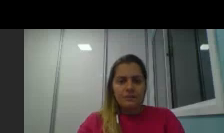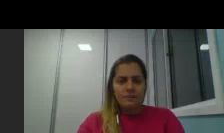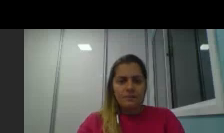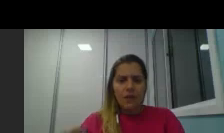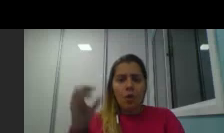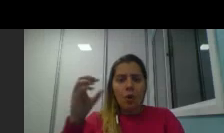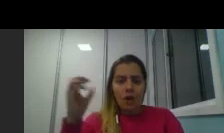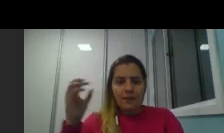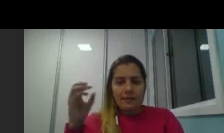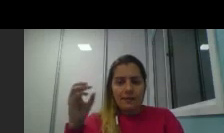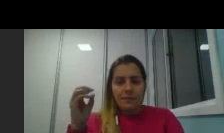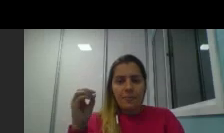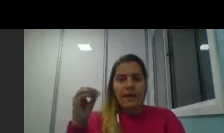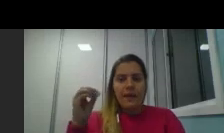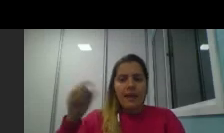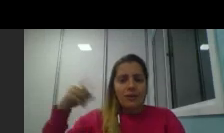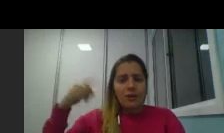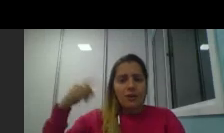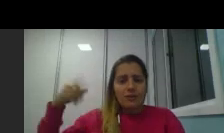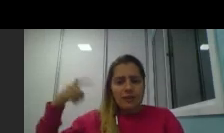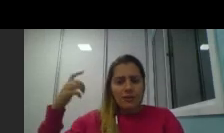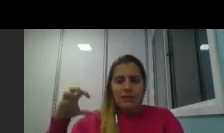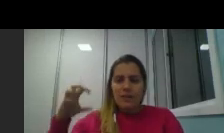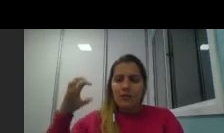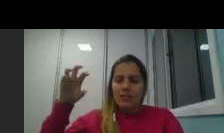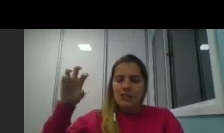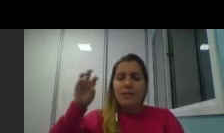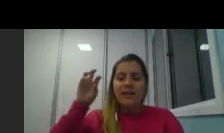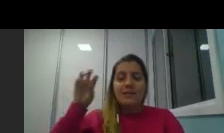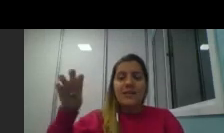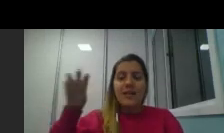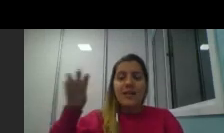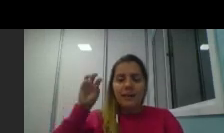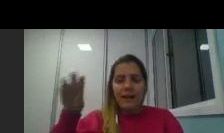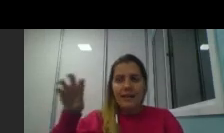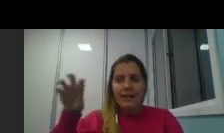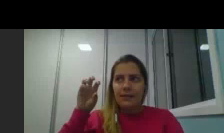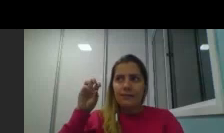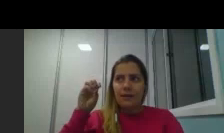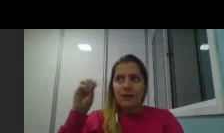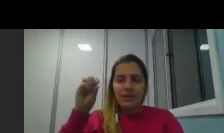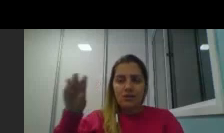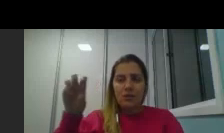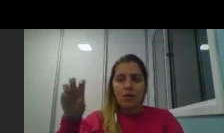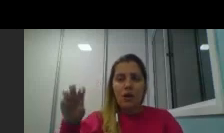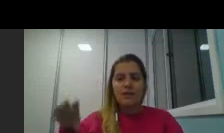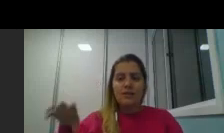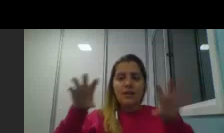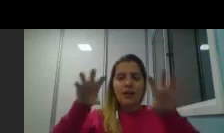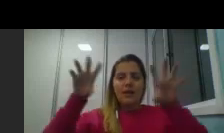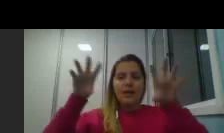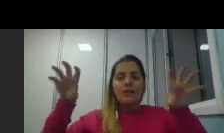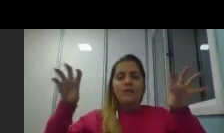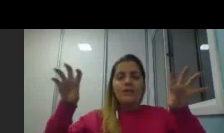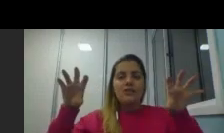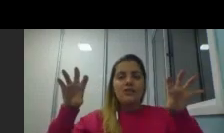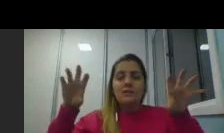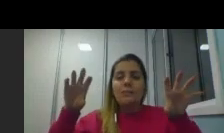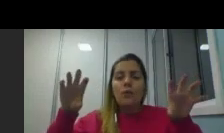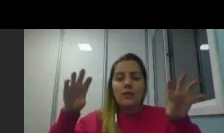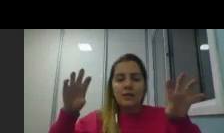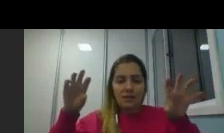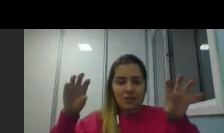ervilhas rugosas, ele cruza de forma que sempre apareça ervilhas rugosas. Então, ele tem